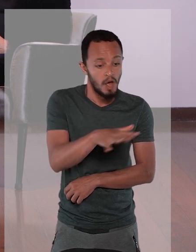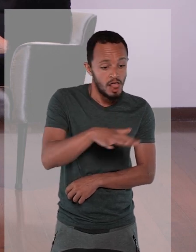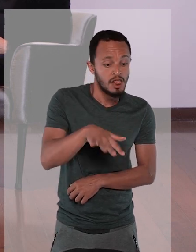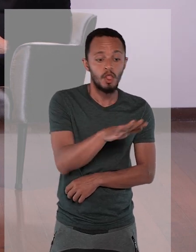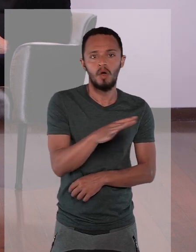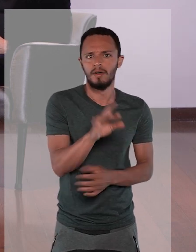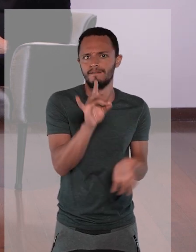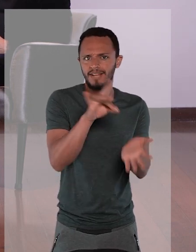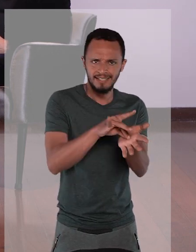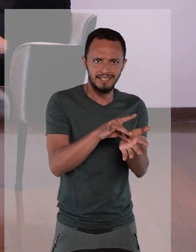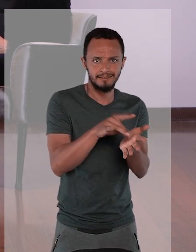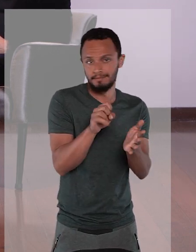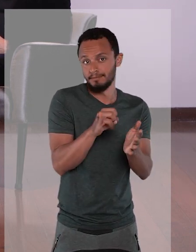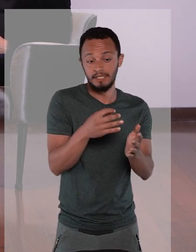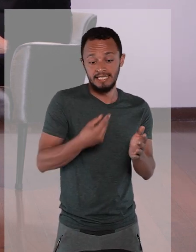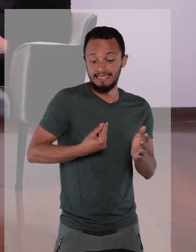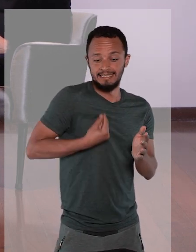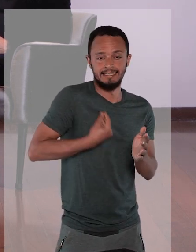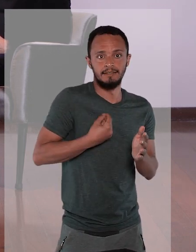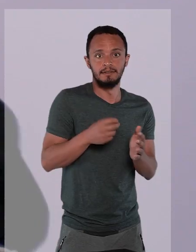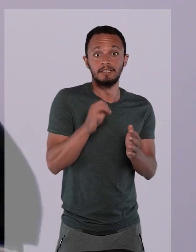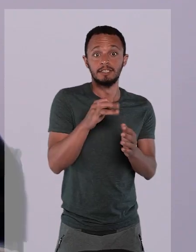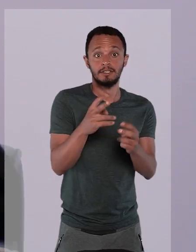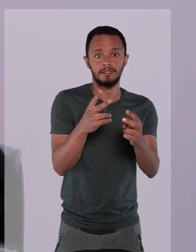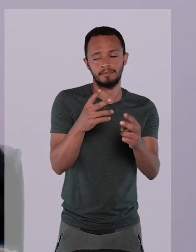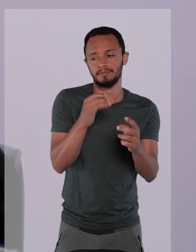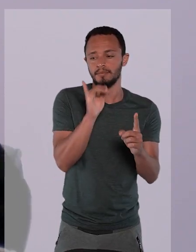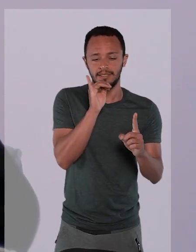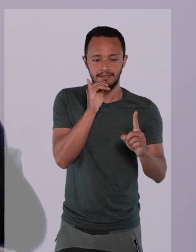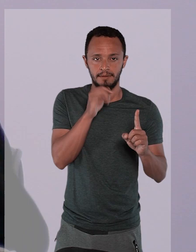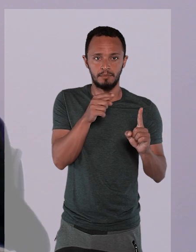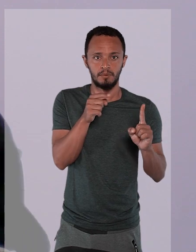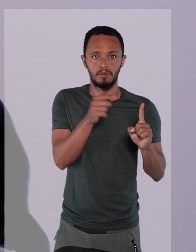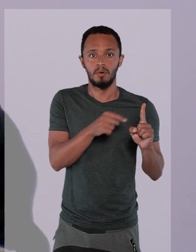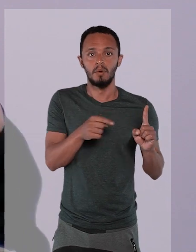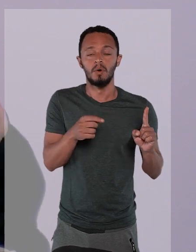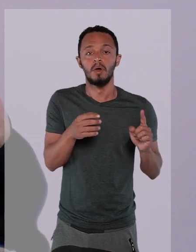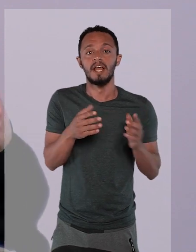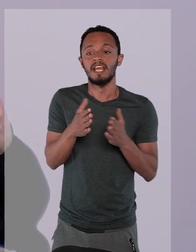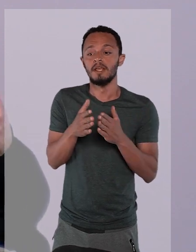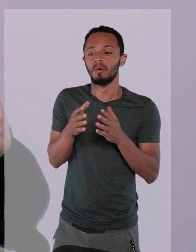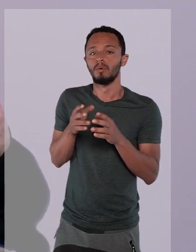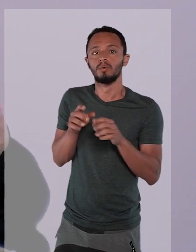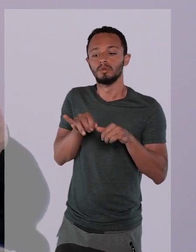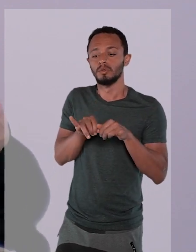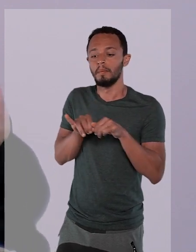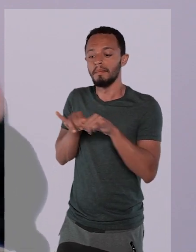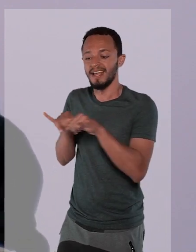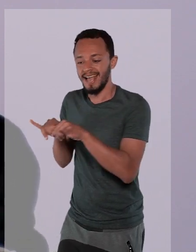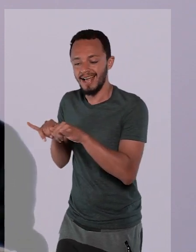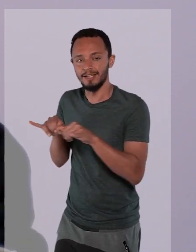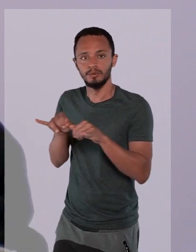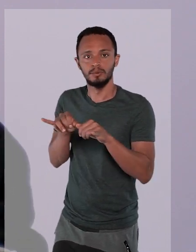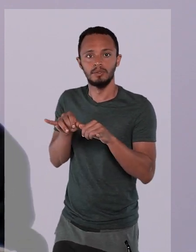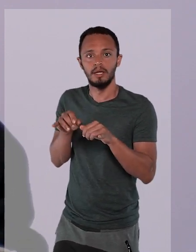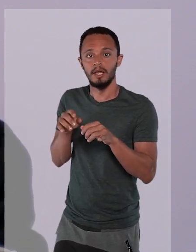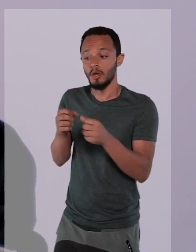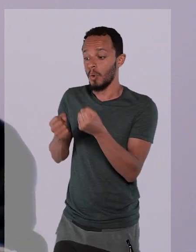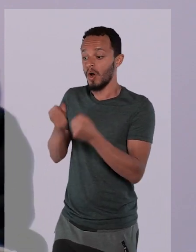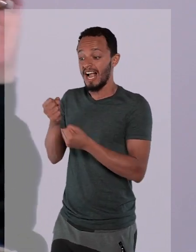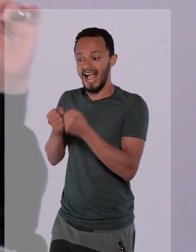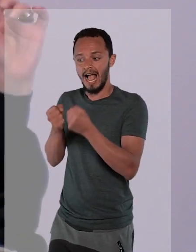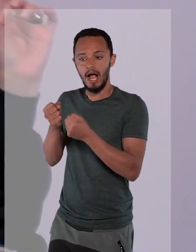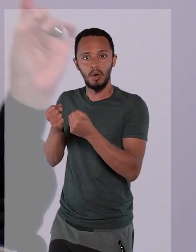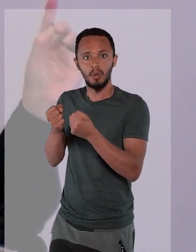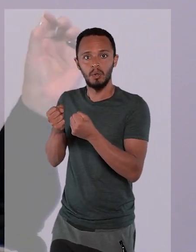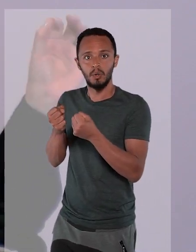existir. Quando alguém me reconhece, motorista, dentro do supermercado, eu nunca